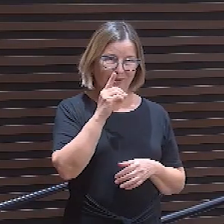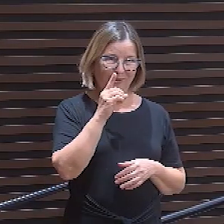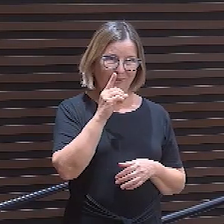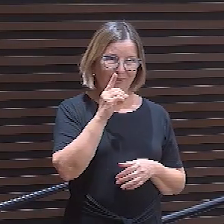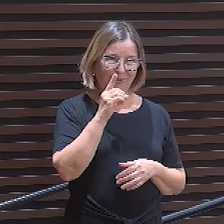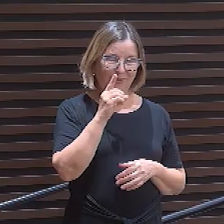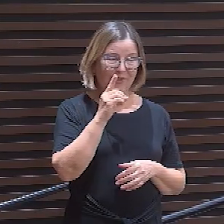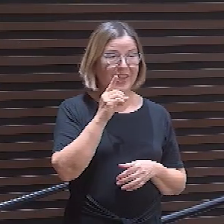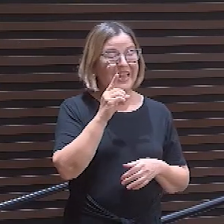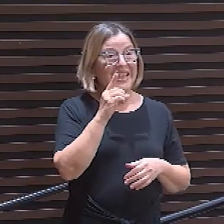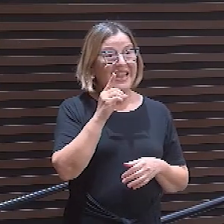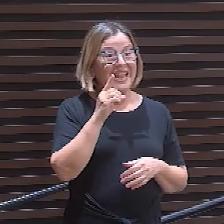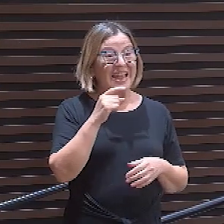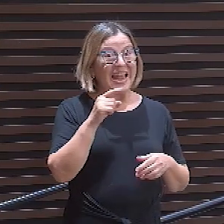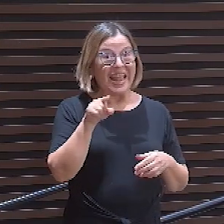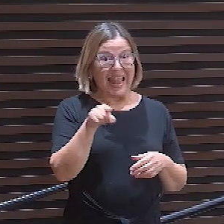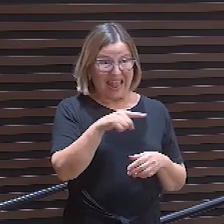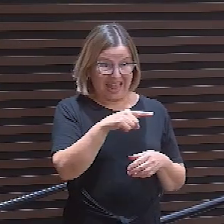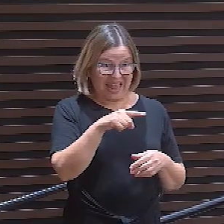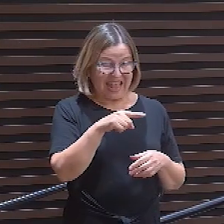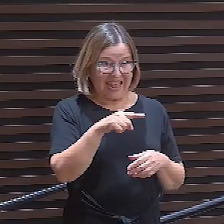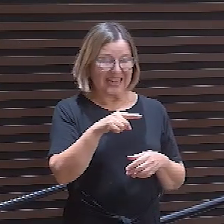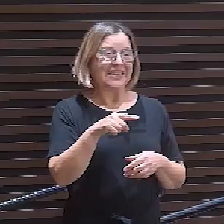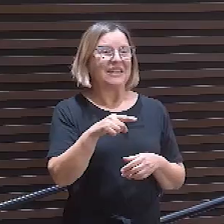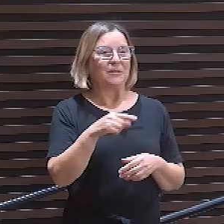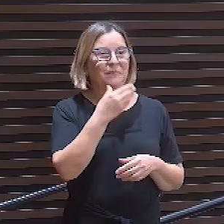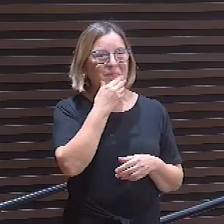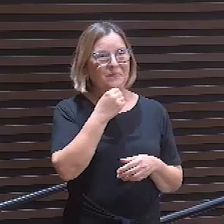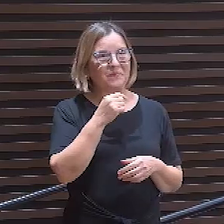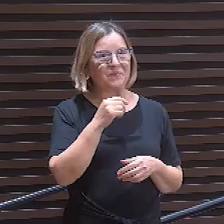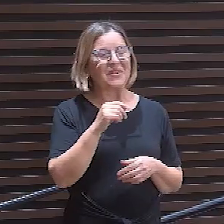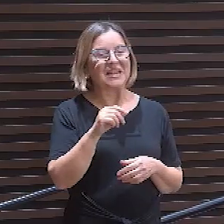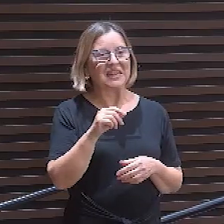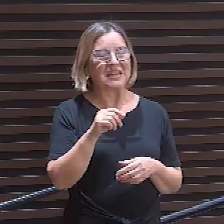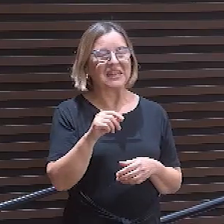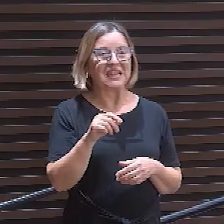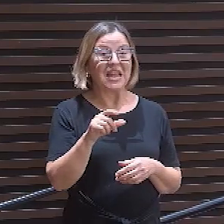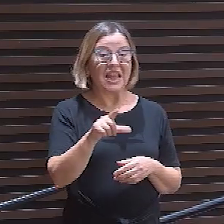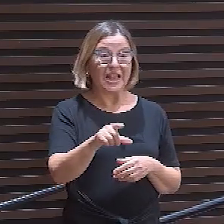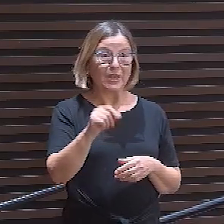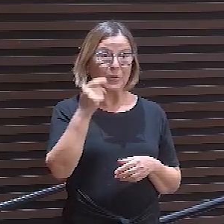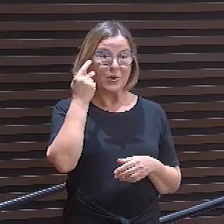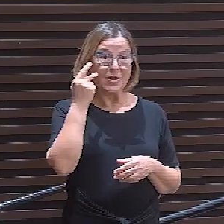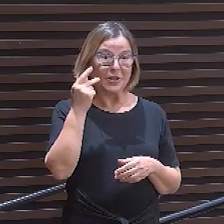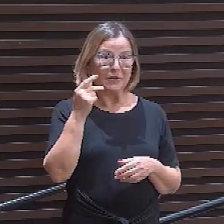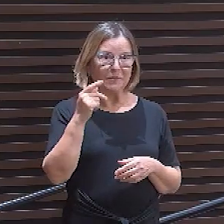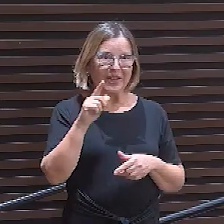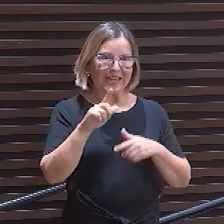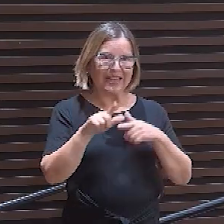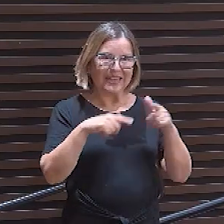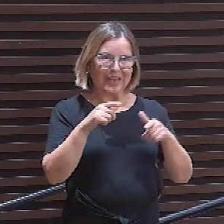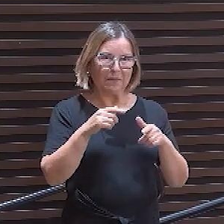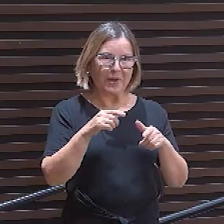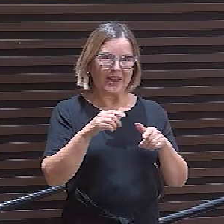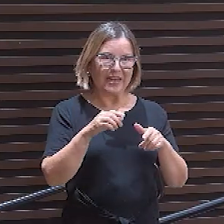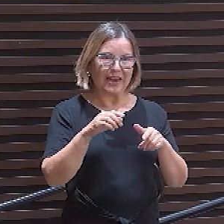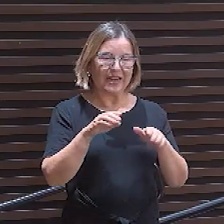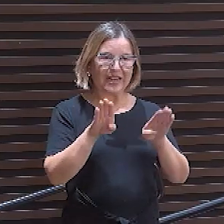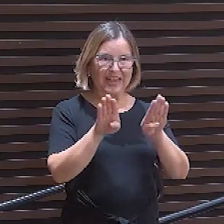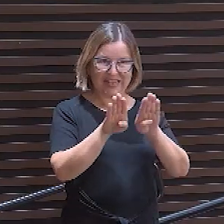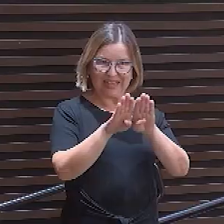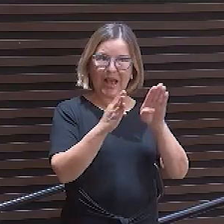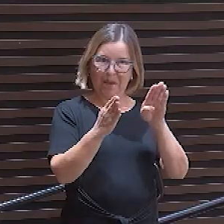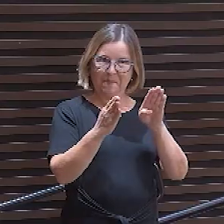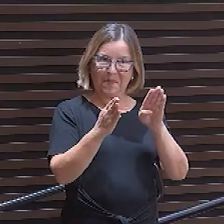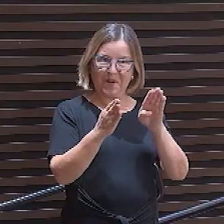porteiro, o recepcionista das pessoas. Ele pegava o avião dele lá e vinha para atender